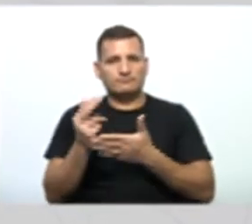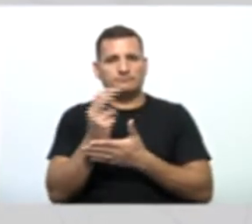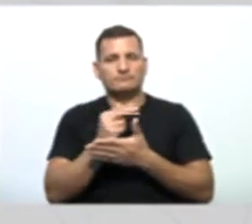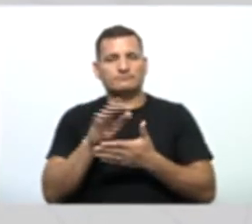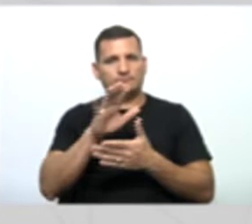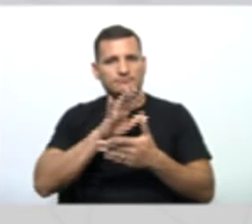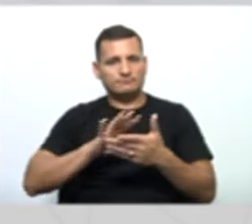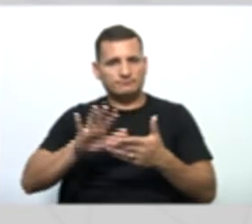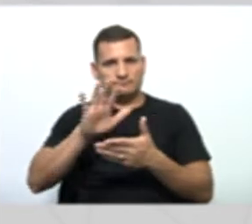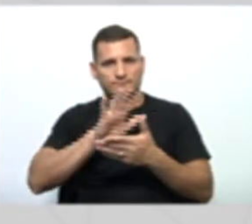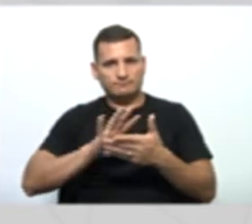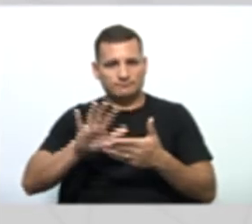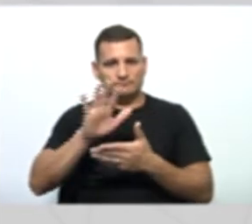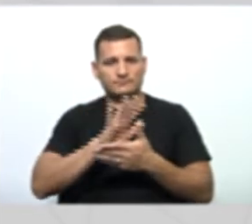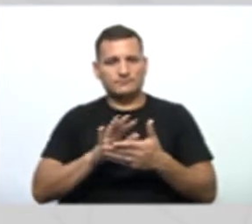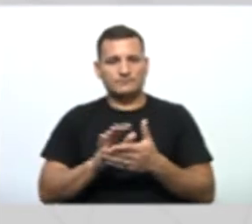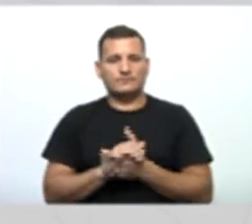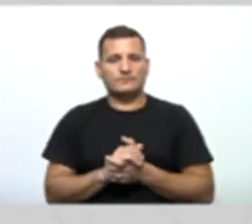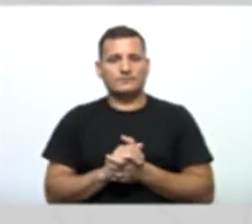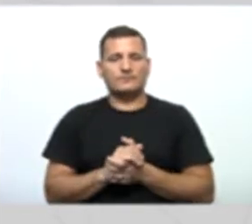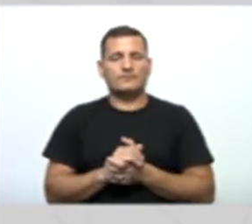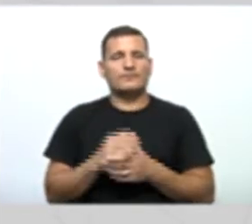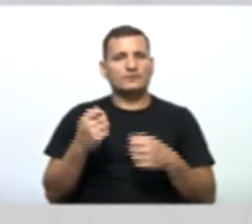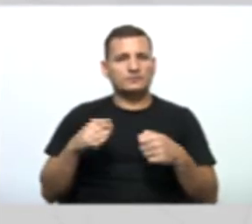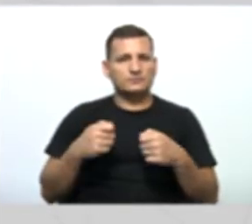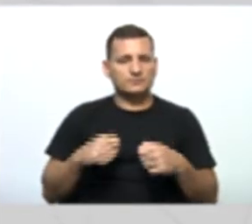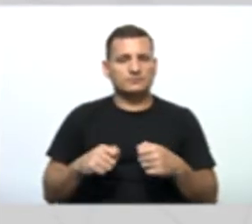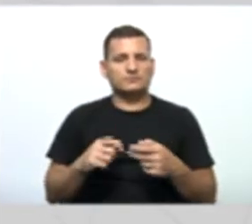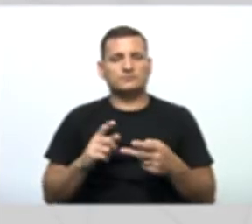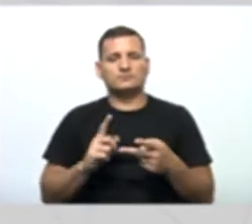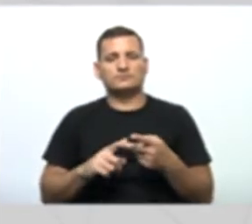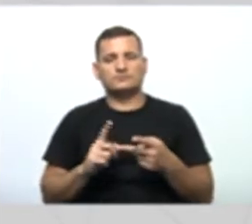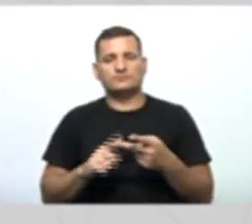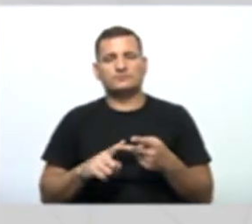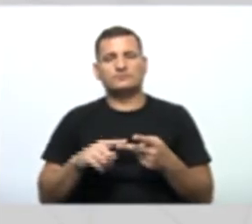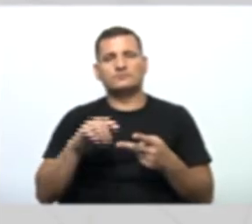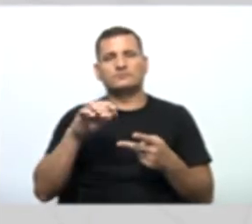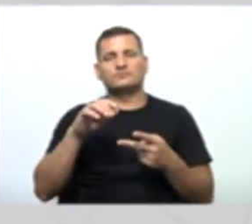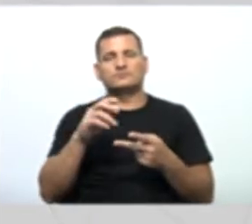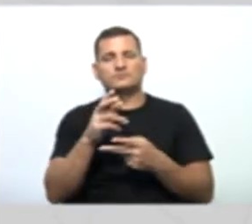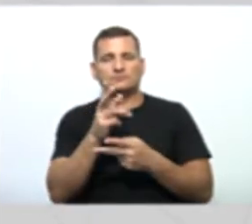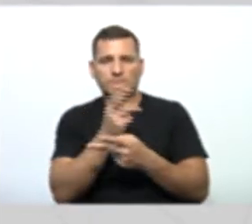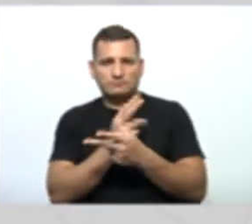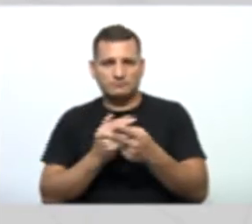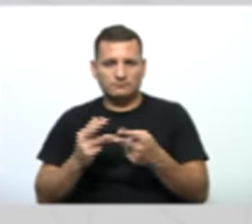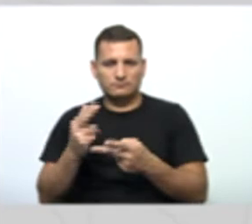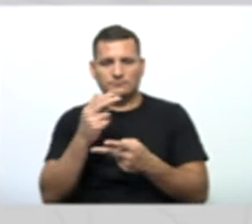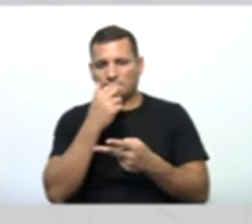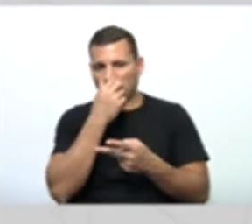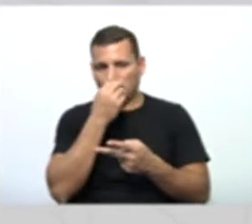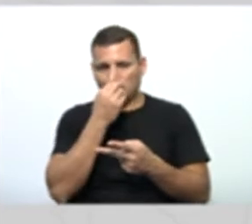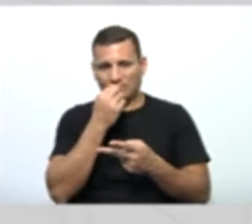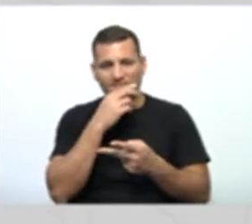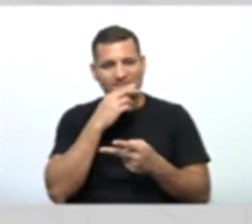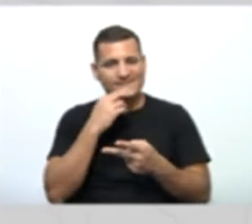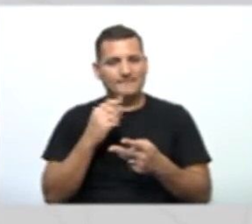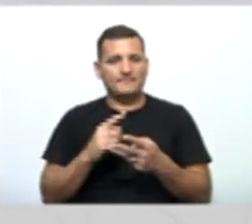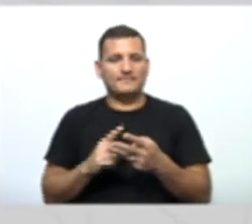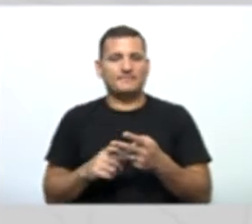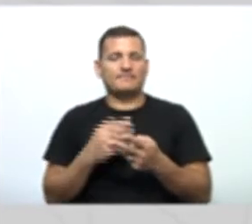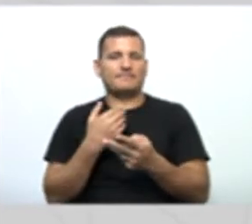né? Diagnosticar a necessidade, definição do escopo do propósito e